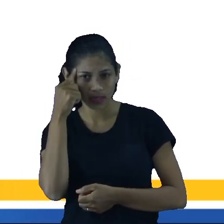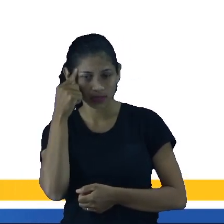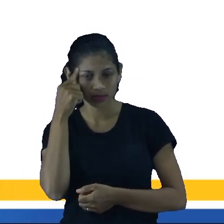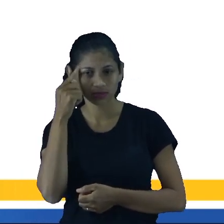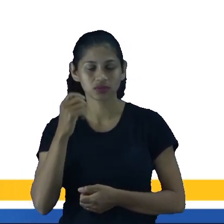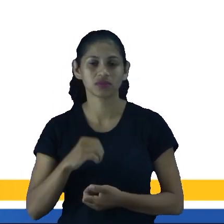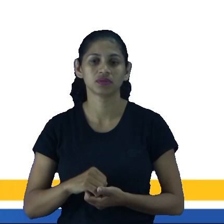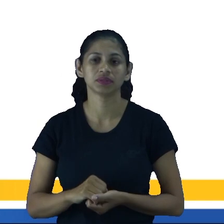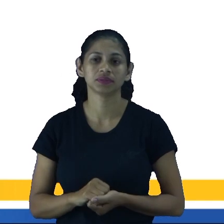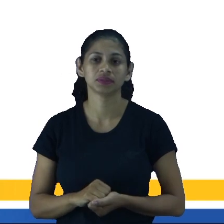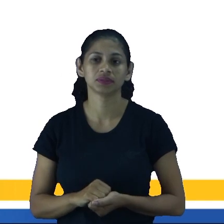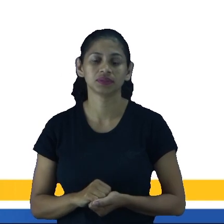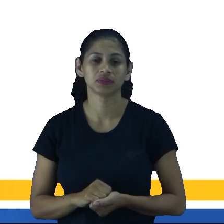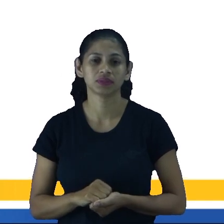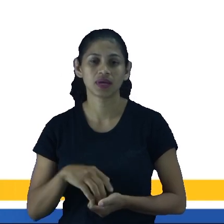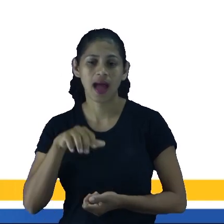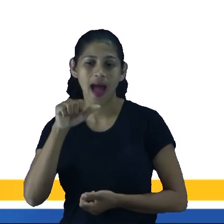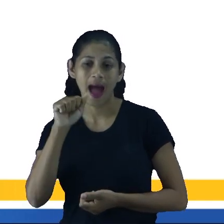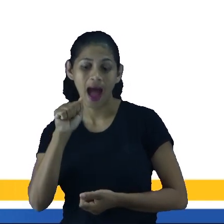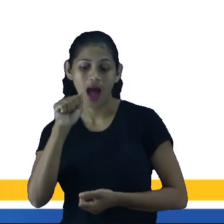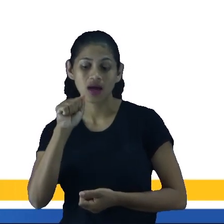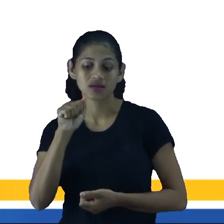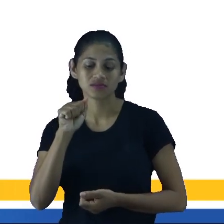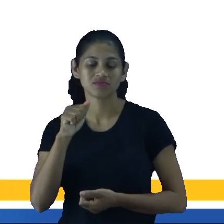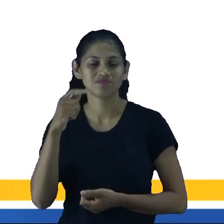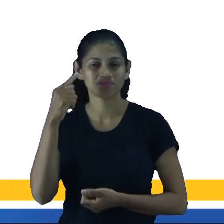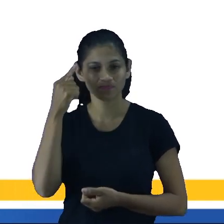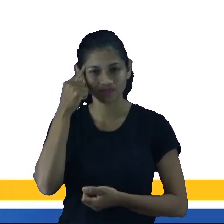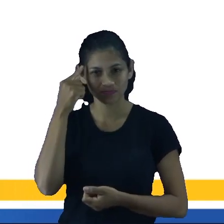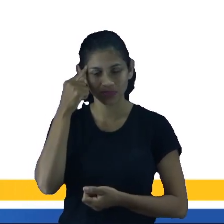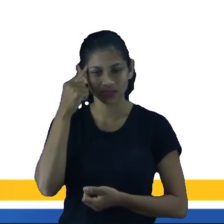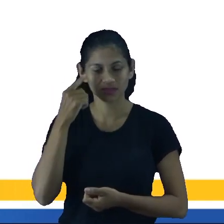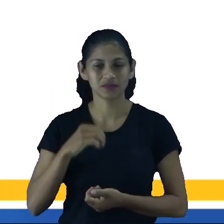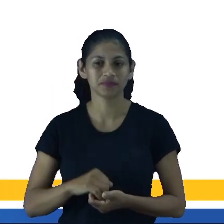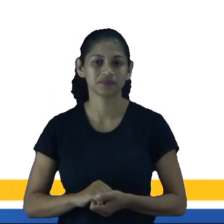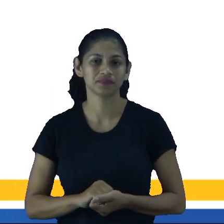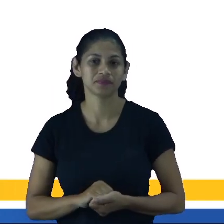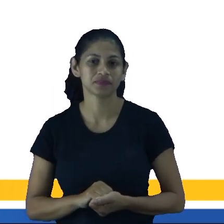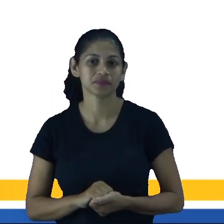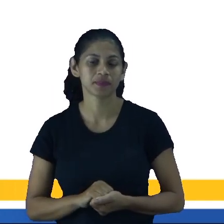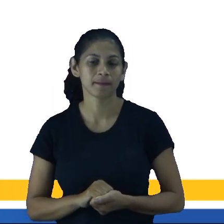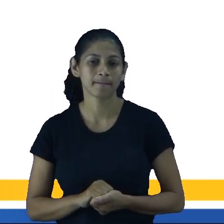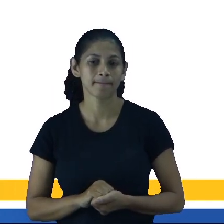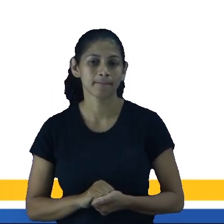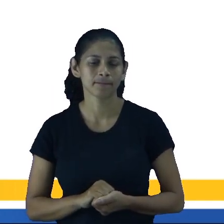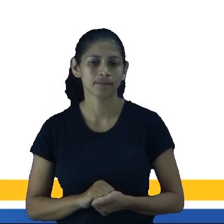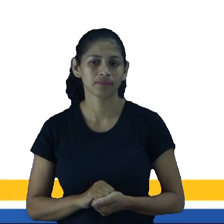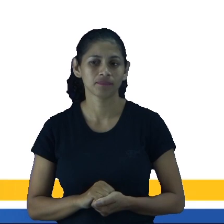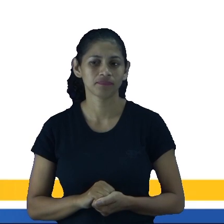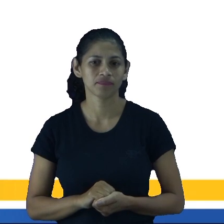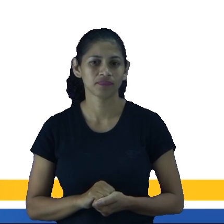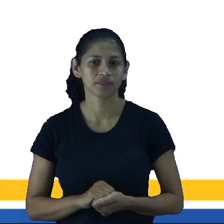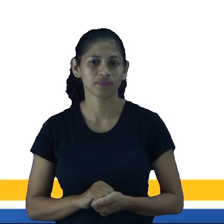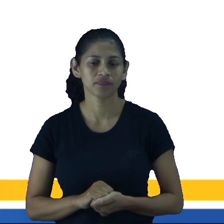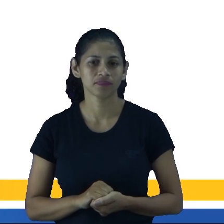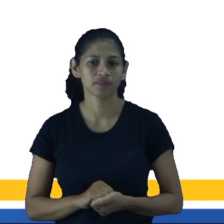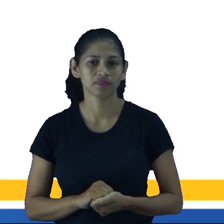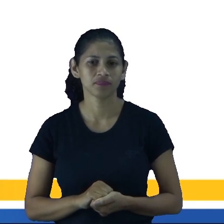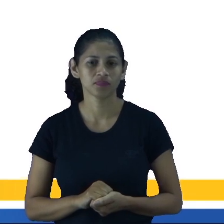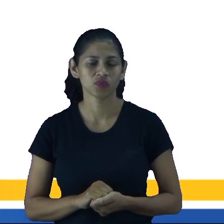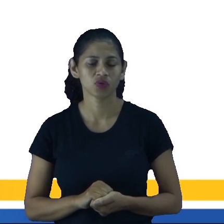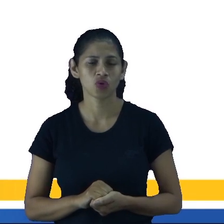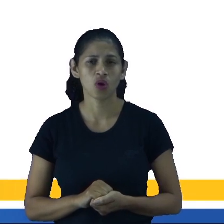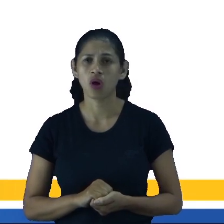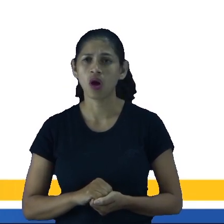Um outro, né? Uma outra, né? Então, não tem um outro ou uma outra.